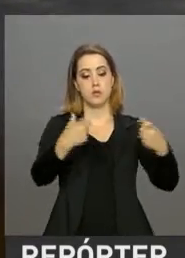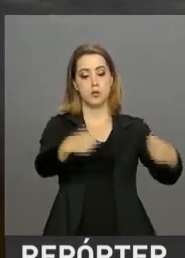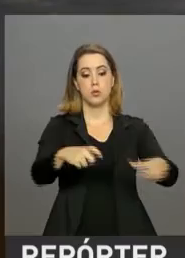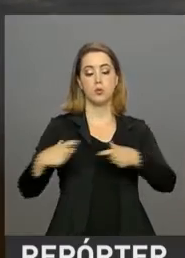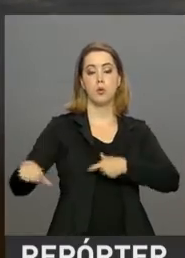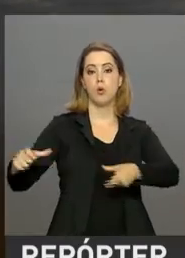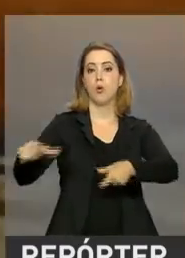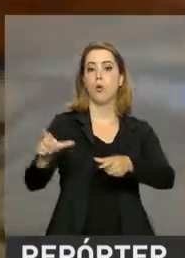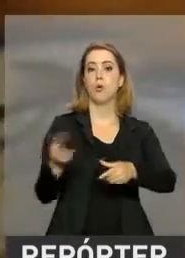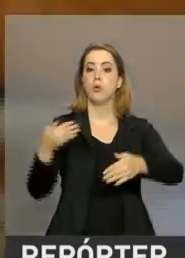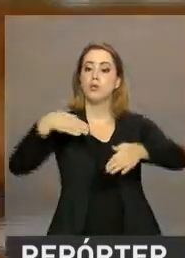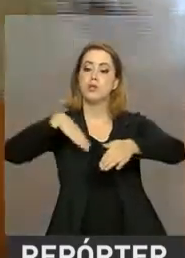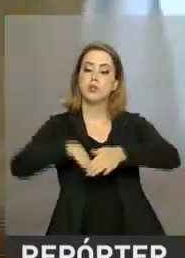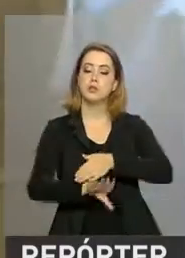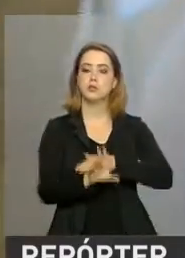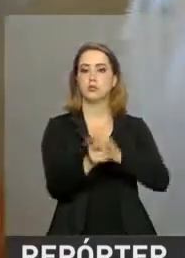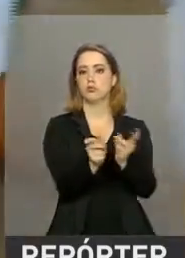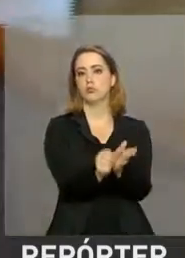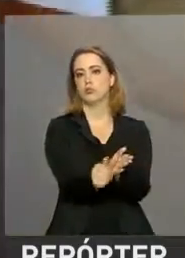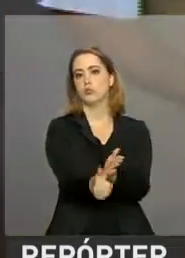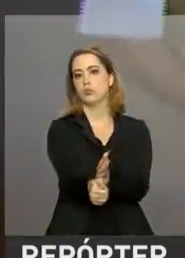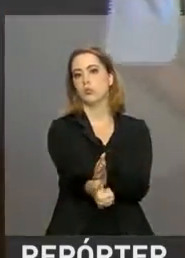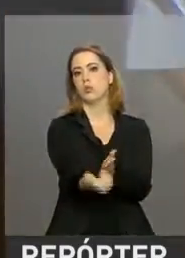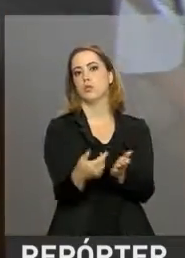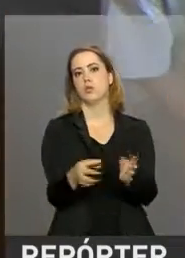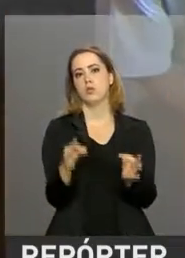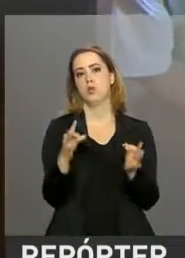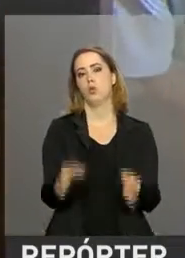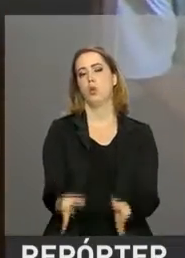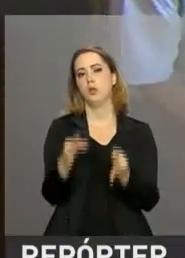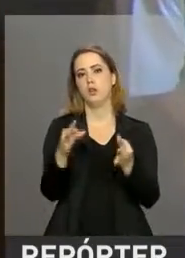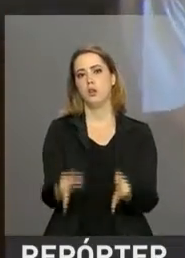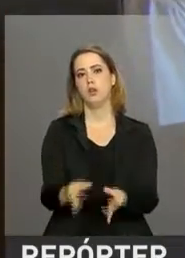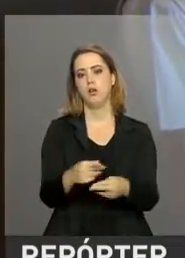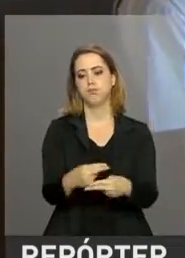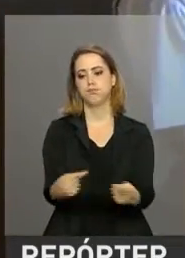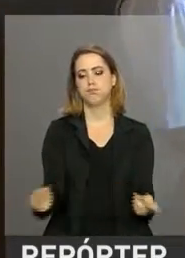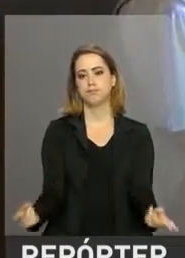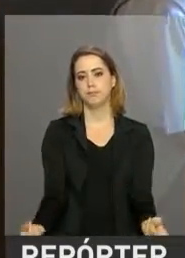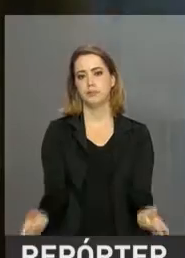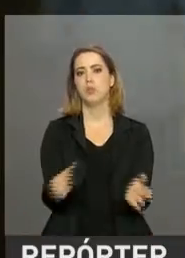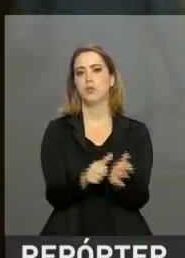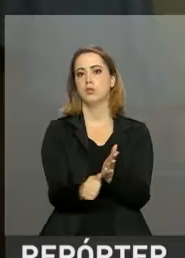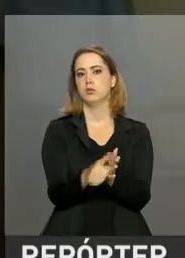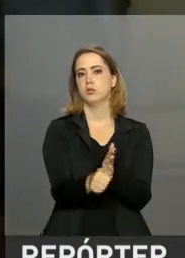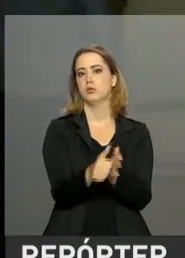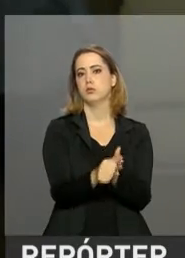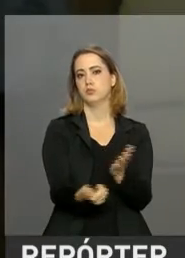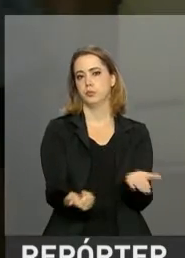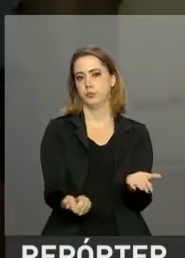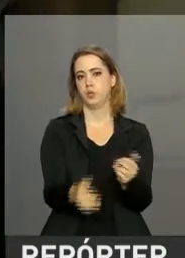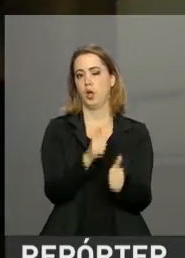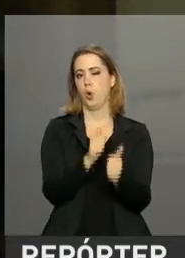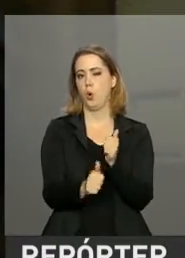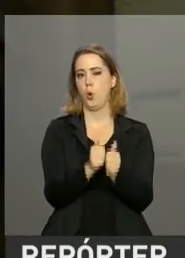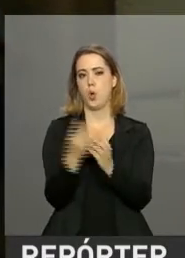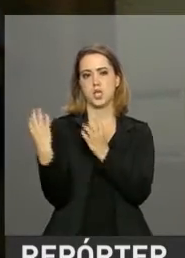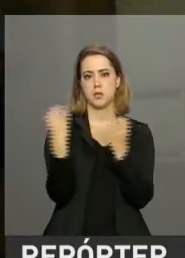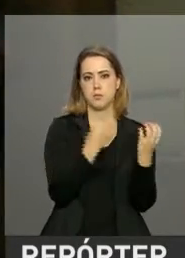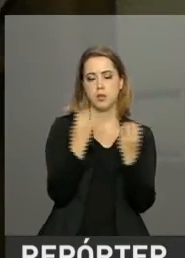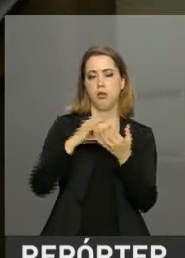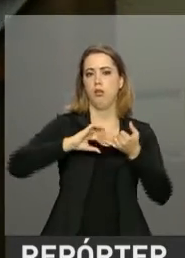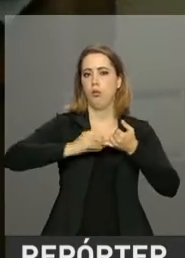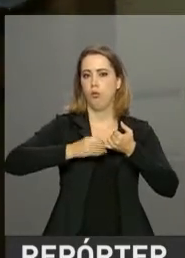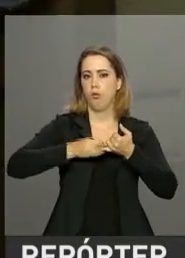privados com mais de 217 mil toneladas de grãos como arroz milho feijão e trigo este ano já foram